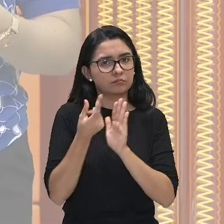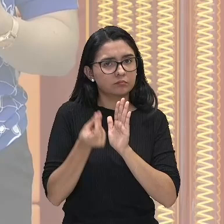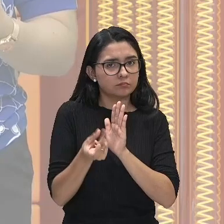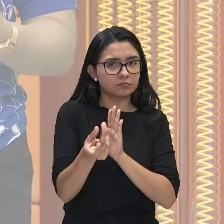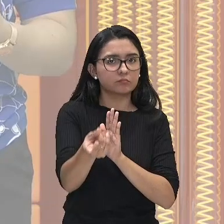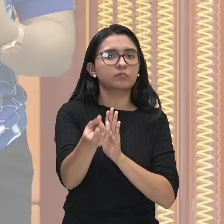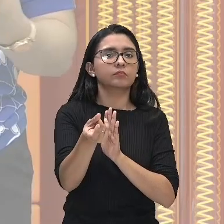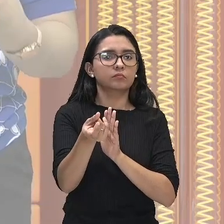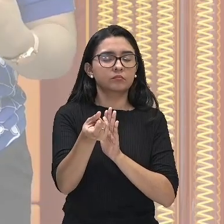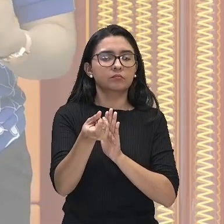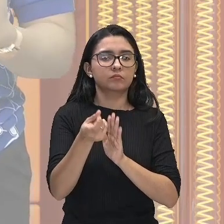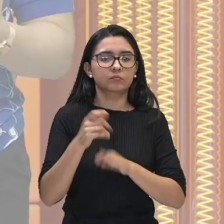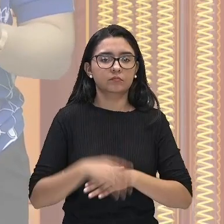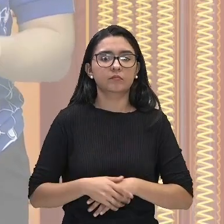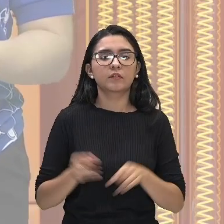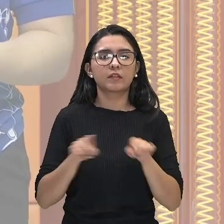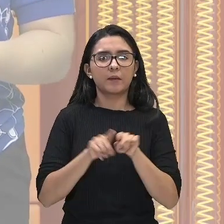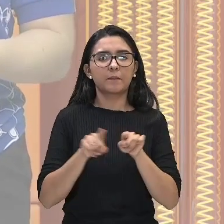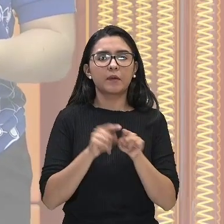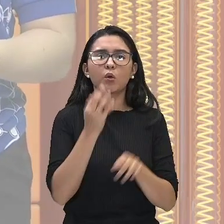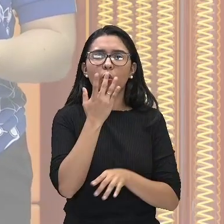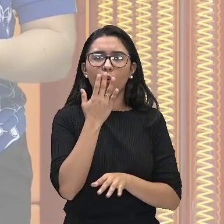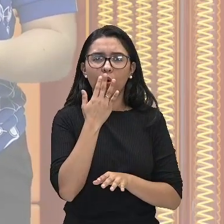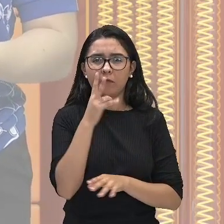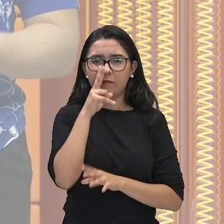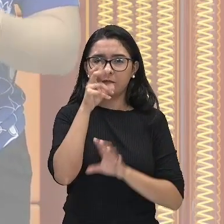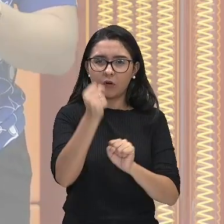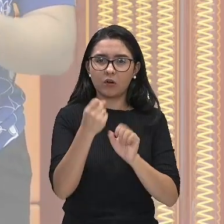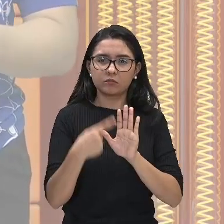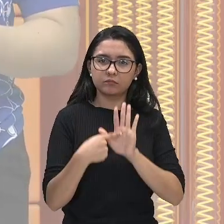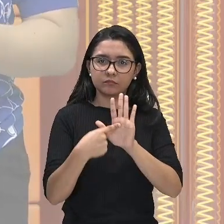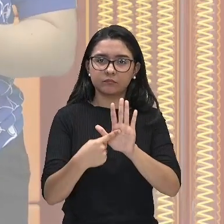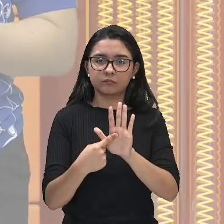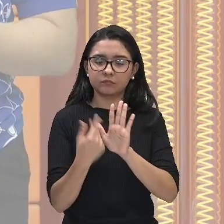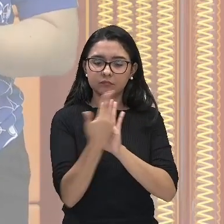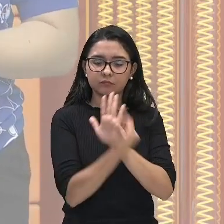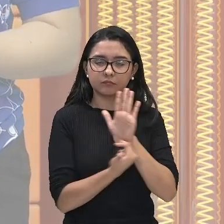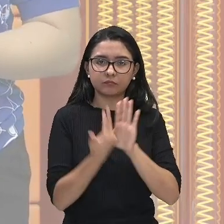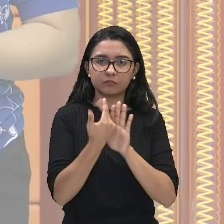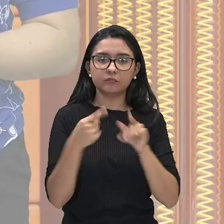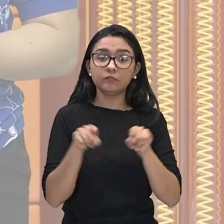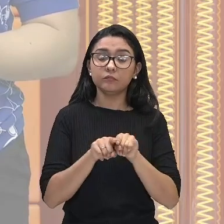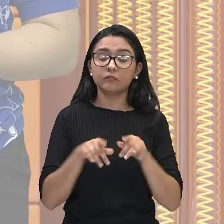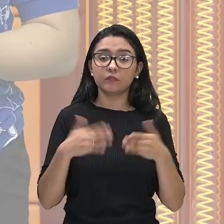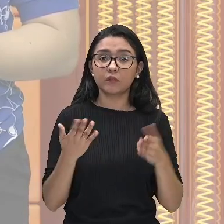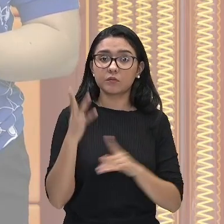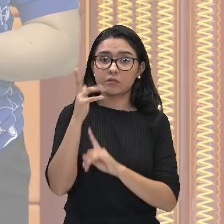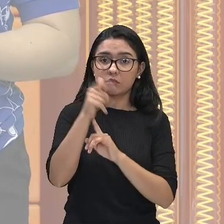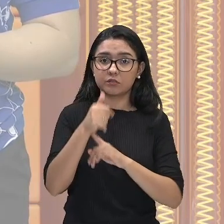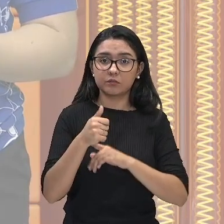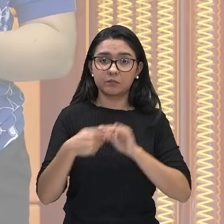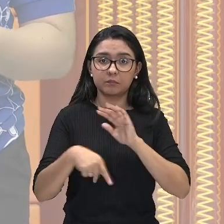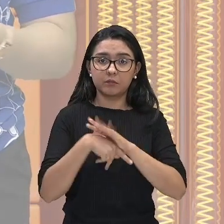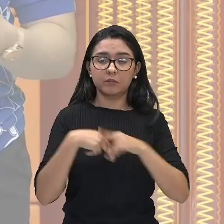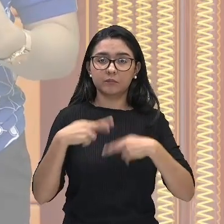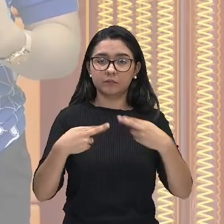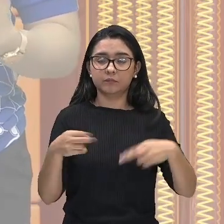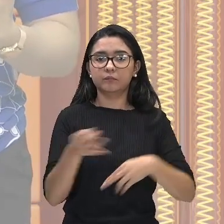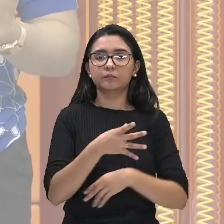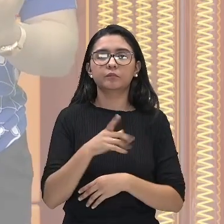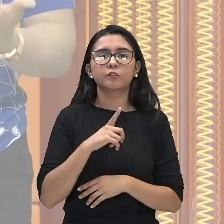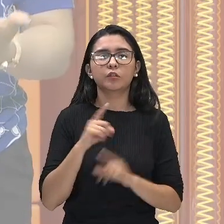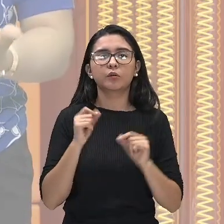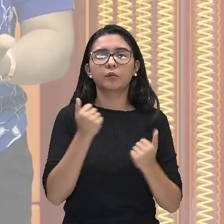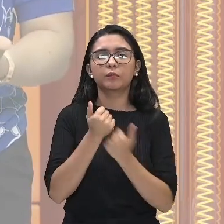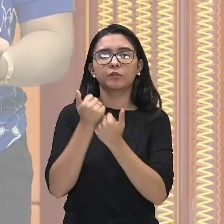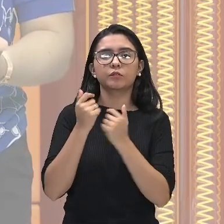também uma ideia de cores mais vivas, ok? E esses pintores renascentistas, eles contavam ali também com o